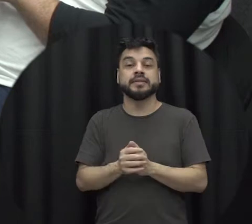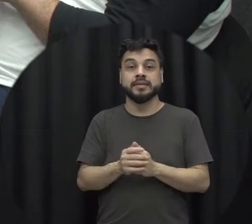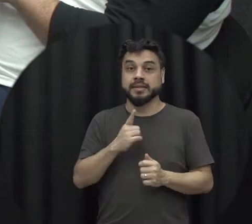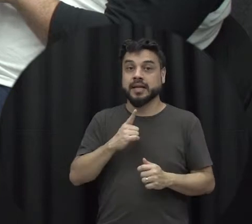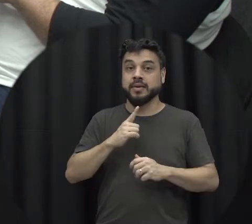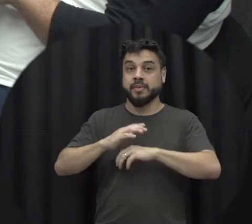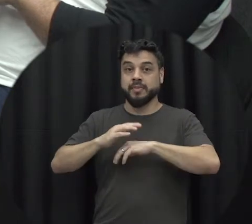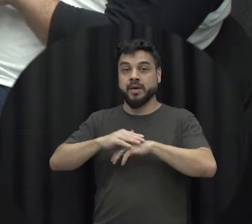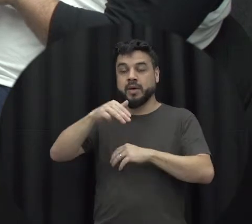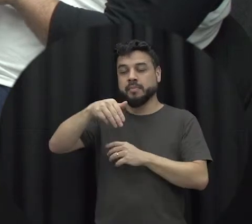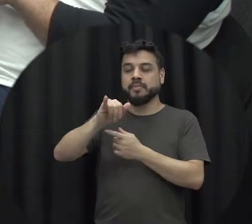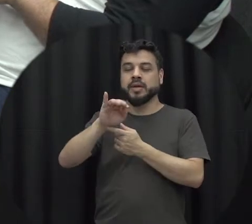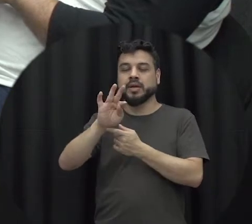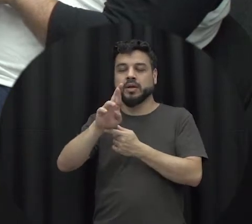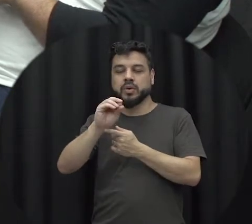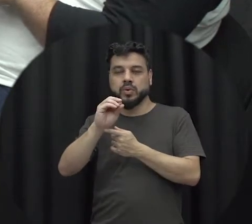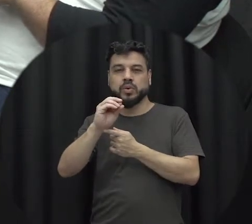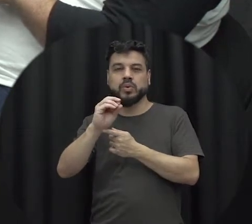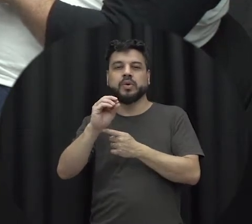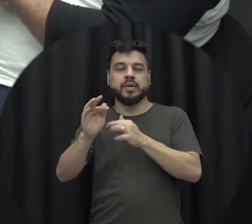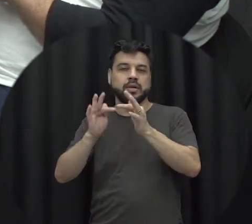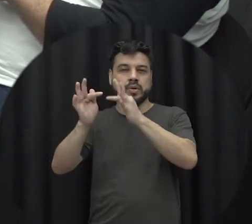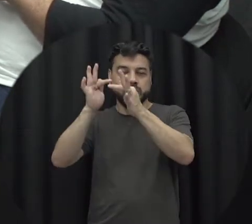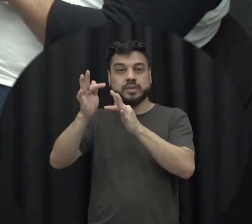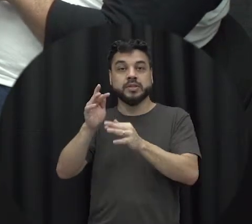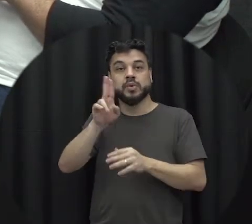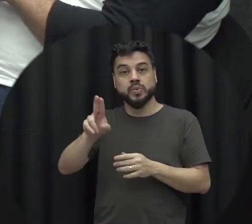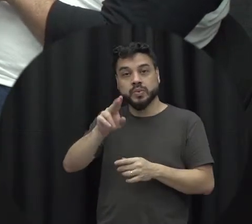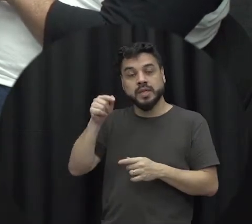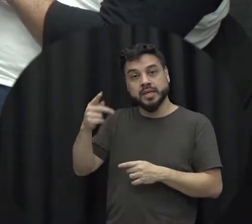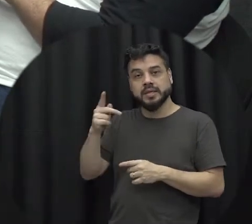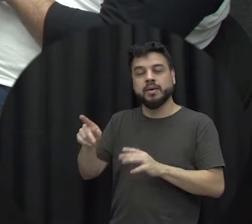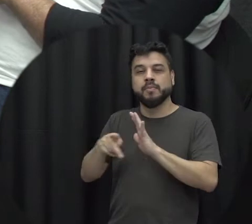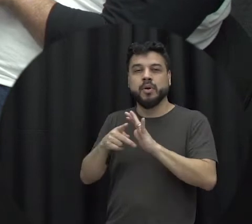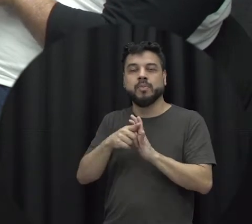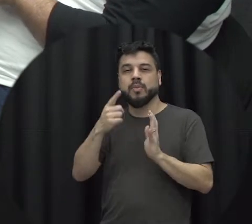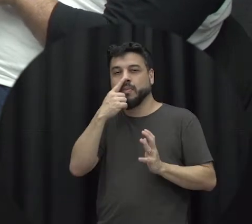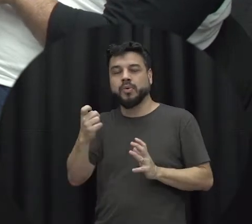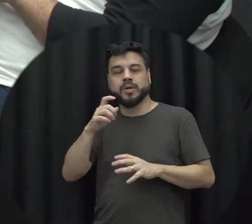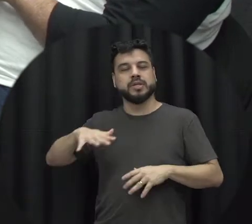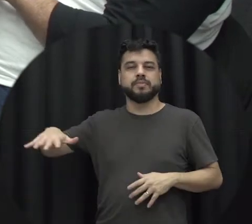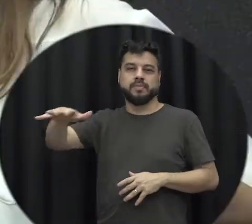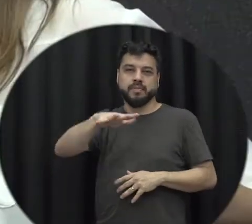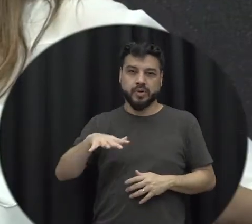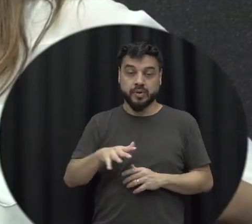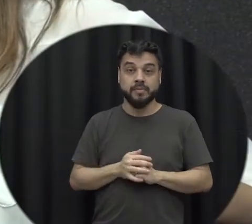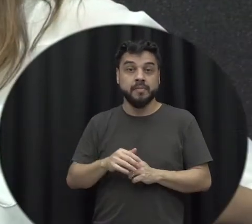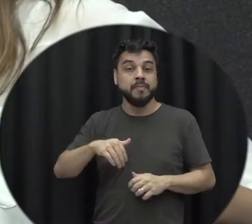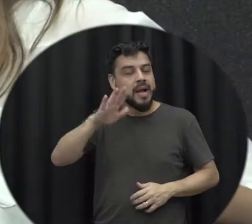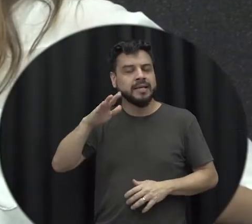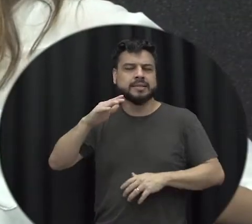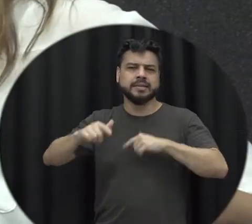biotecnologia, é essa decomposição, que a gente chama, essa degradação de poluentes ambientais. Mas acho que o clássico